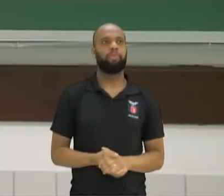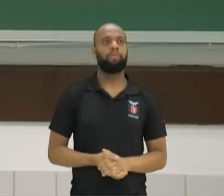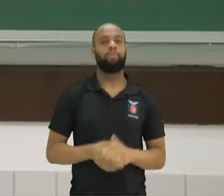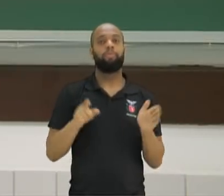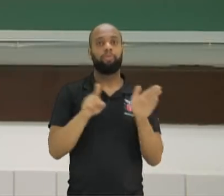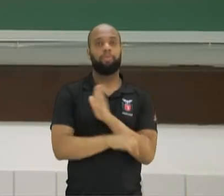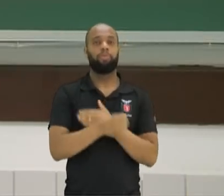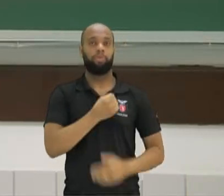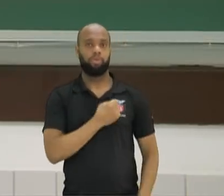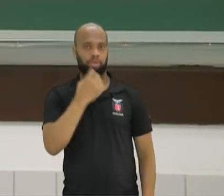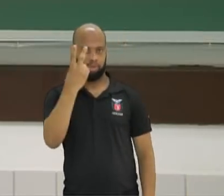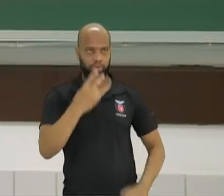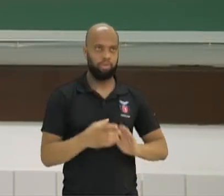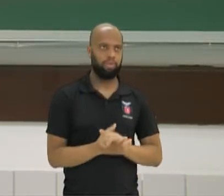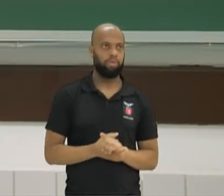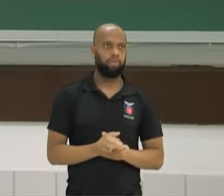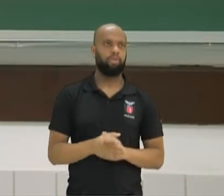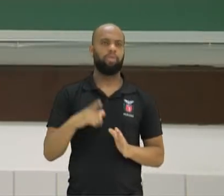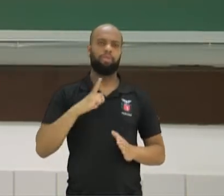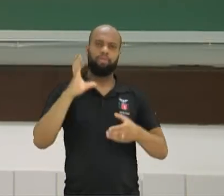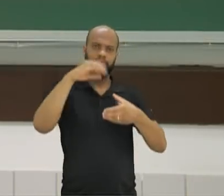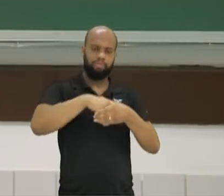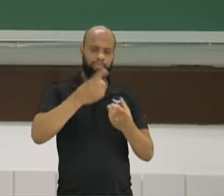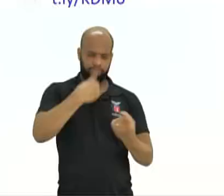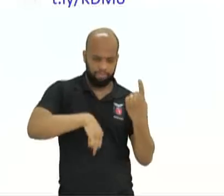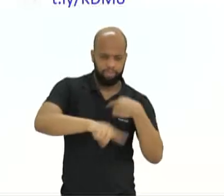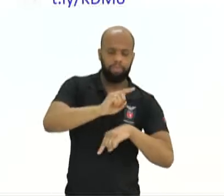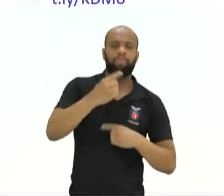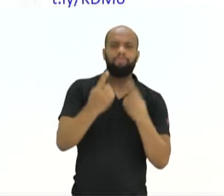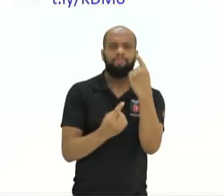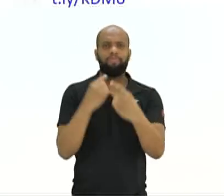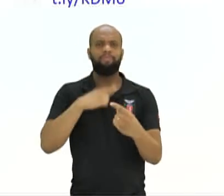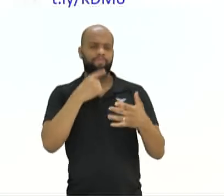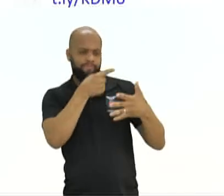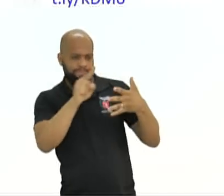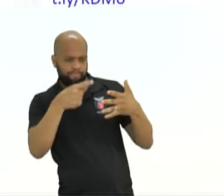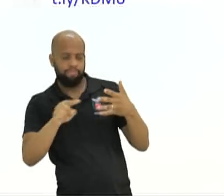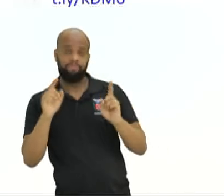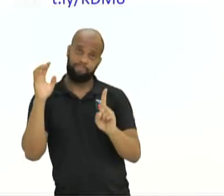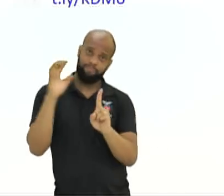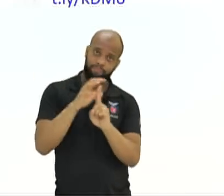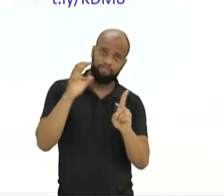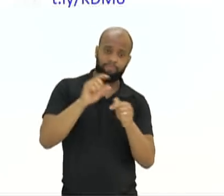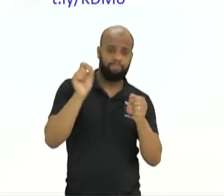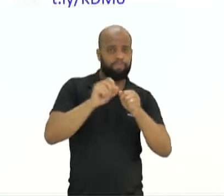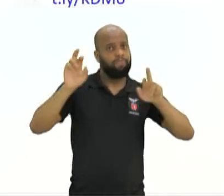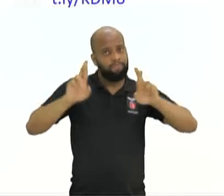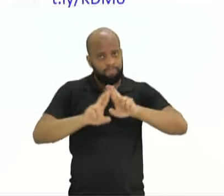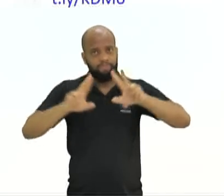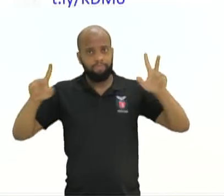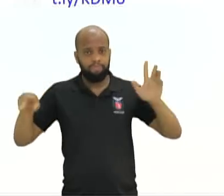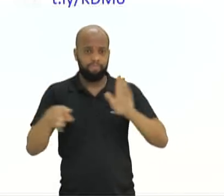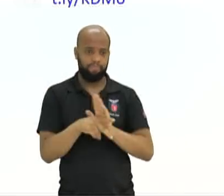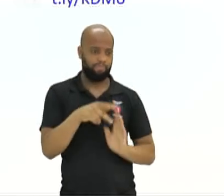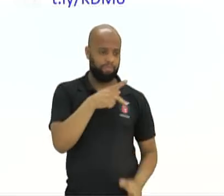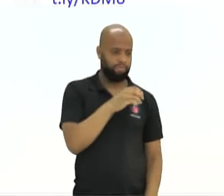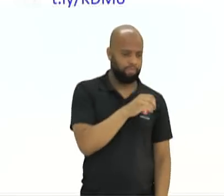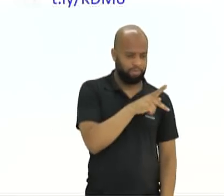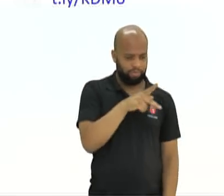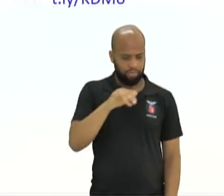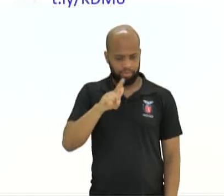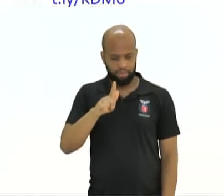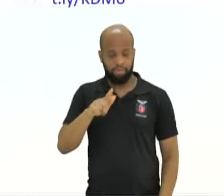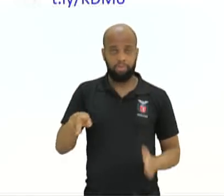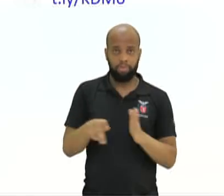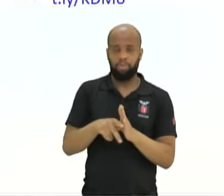Segundo exercício nosso. Em sua evolução, quais foram os fatores que diferenciaram o popping do robô?